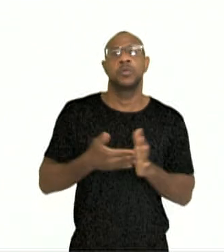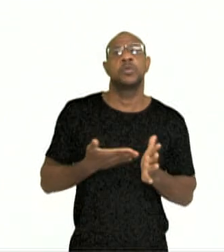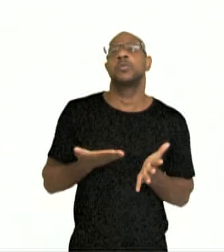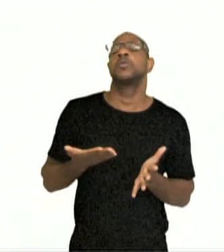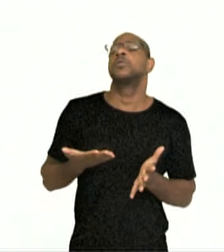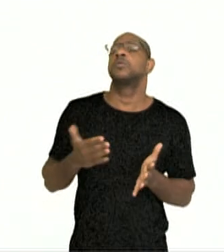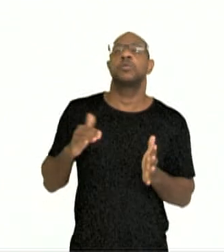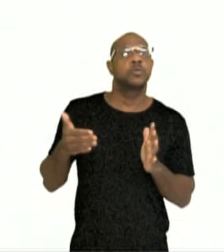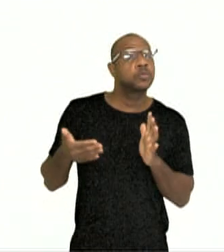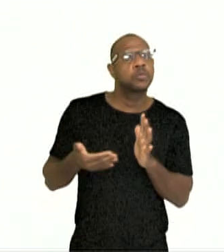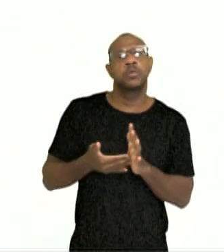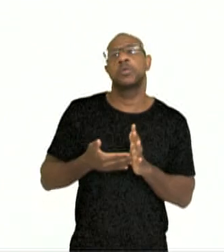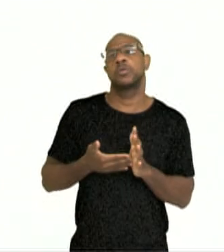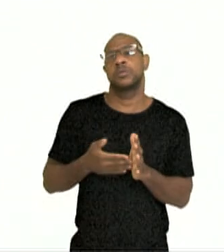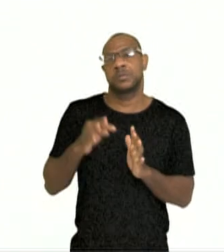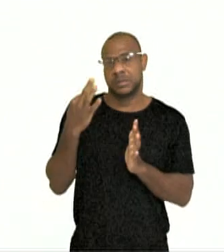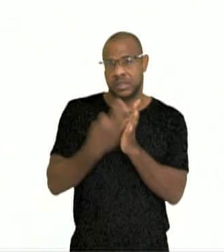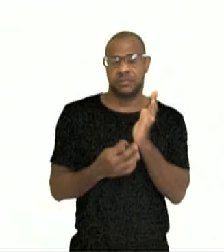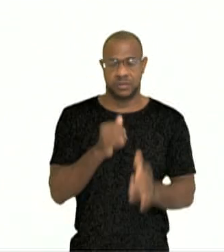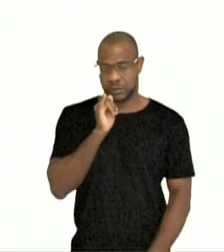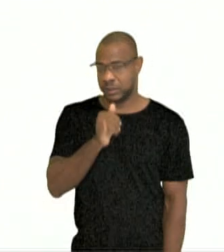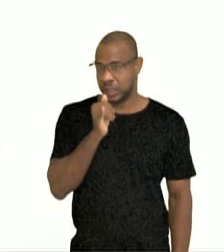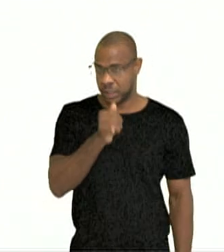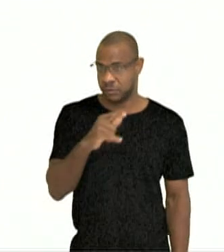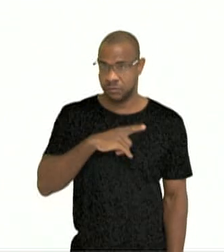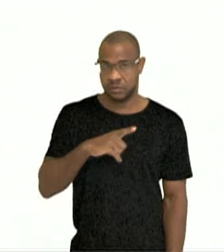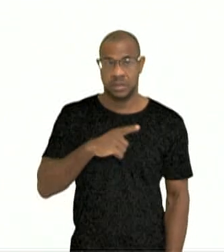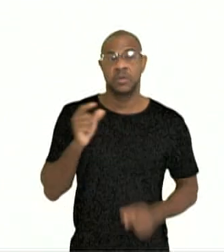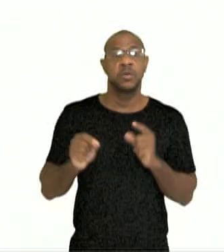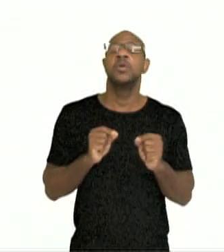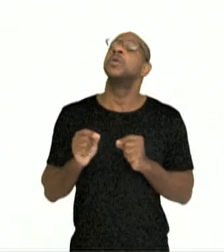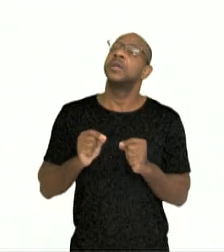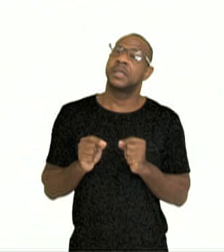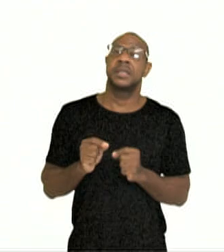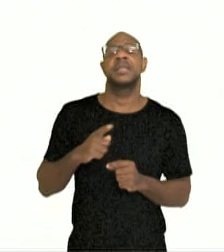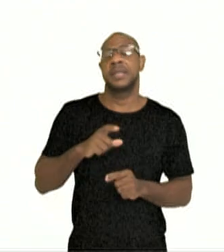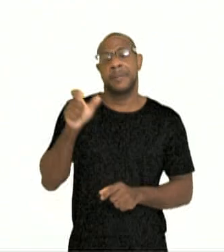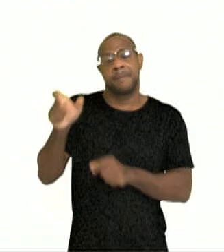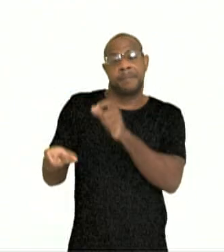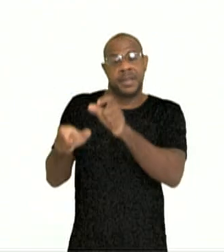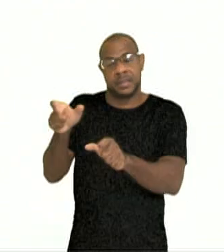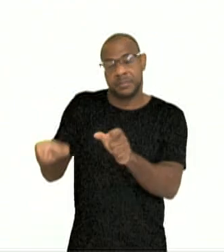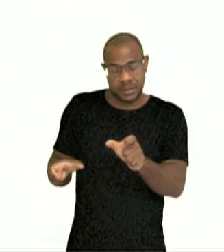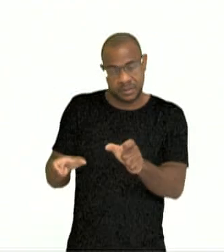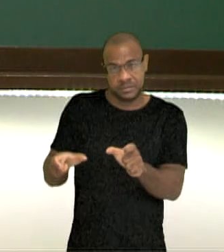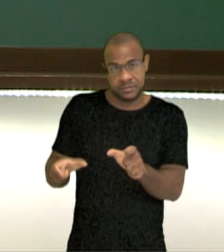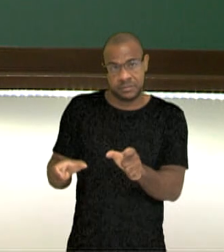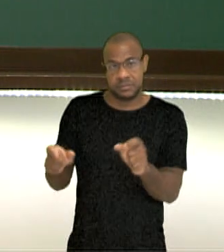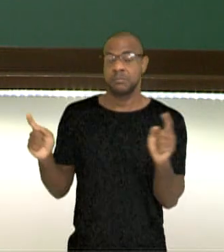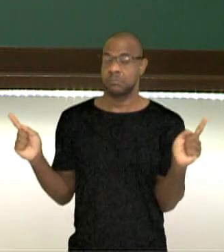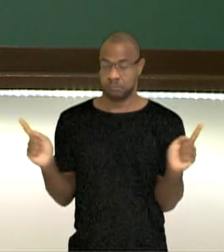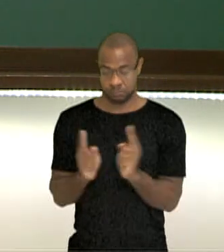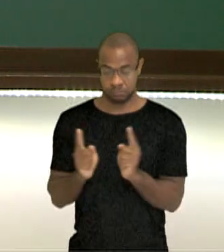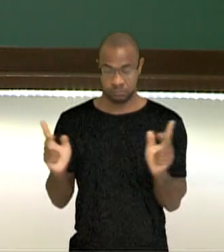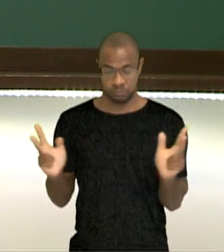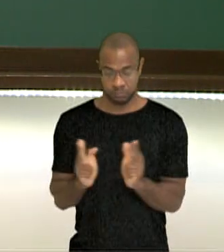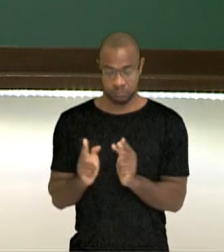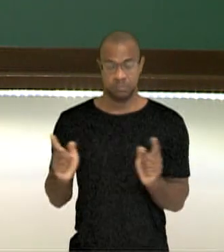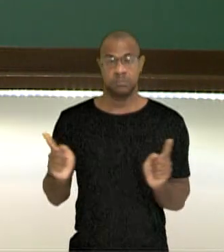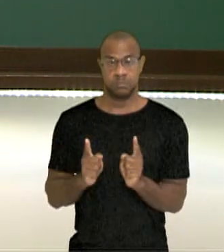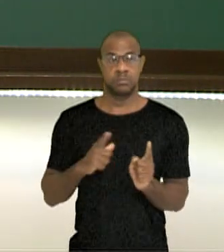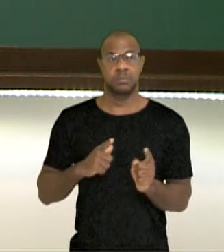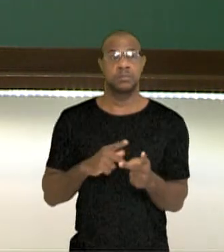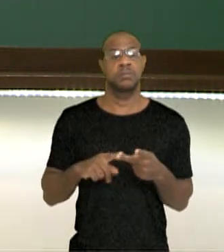tem personagens. Então, se for um conto, por exemplo, os personagens são reduzidos. Se for um texto como